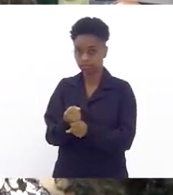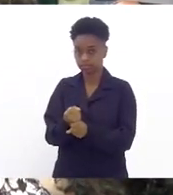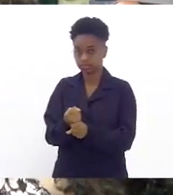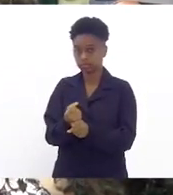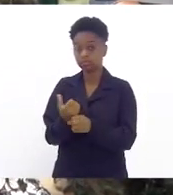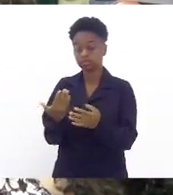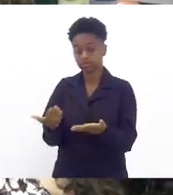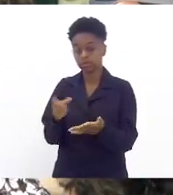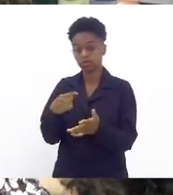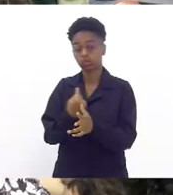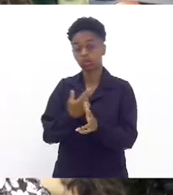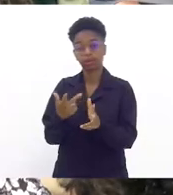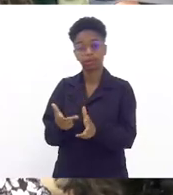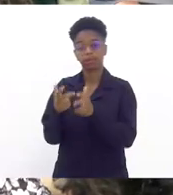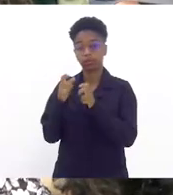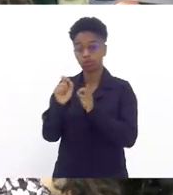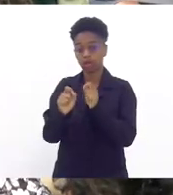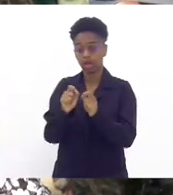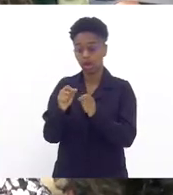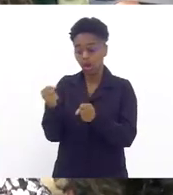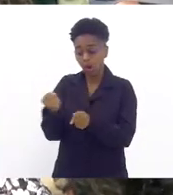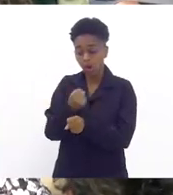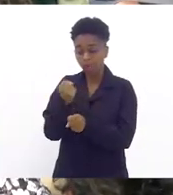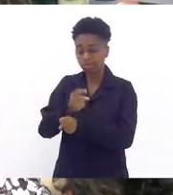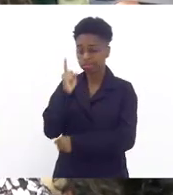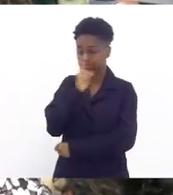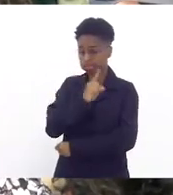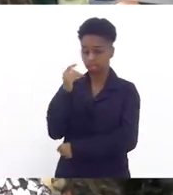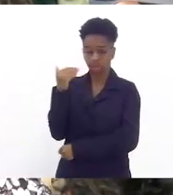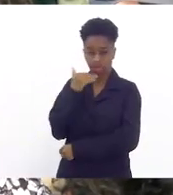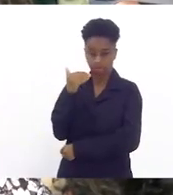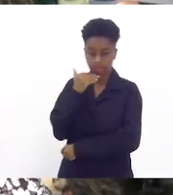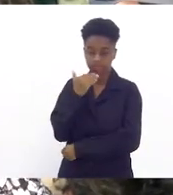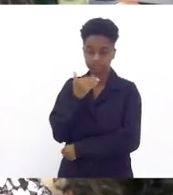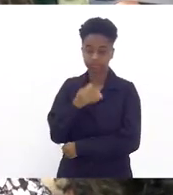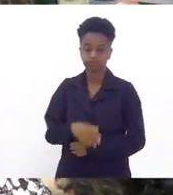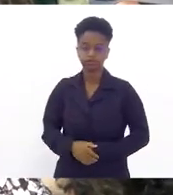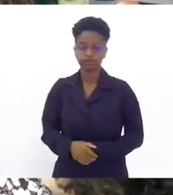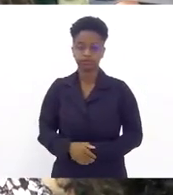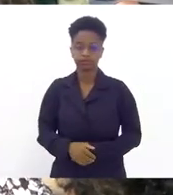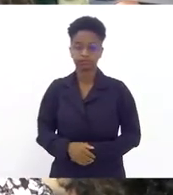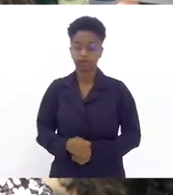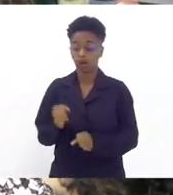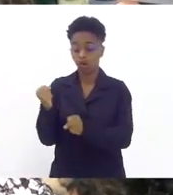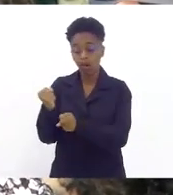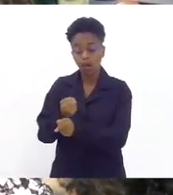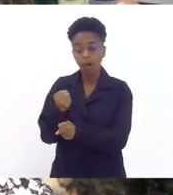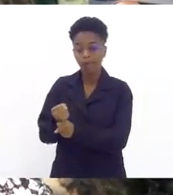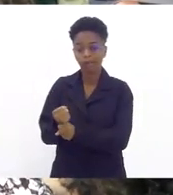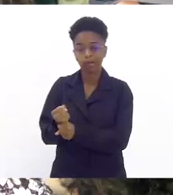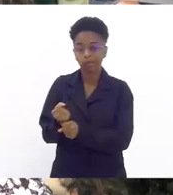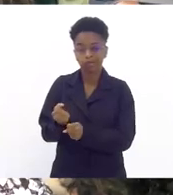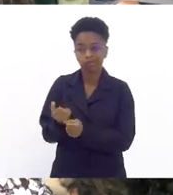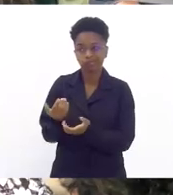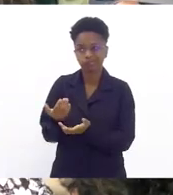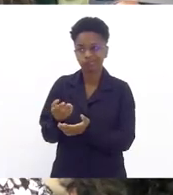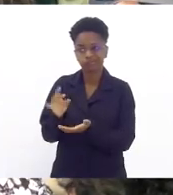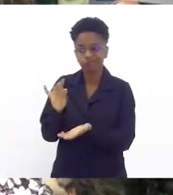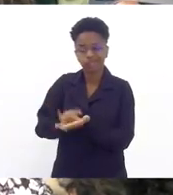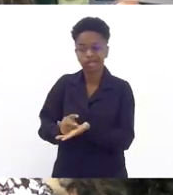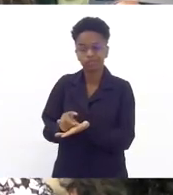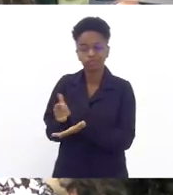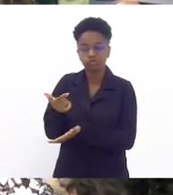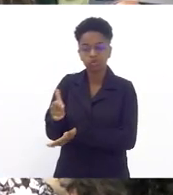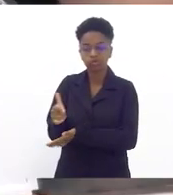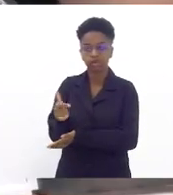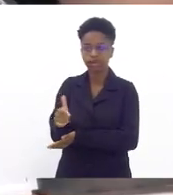que a gente viu ali uma obra que foi muito mal feita né uma obra que não garantia efetivamente né